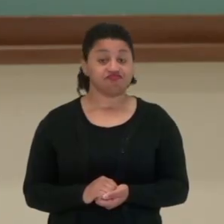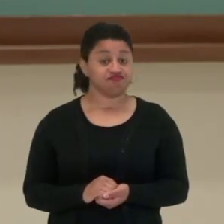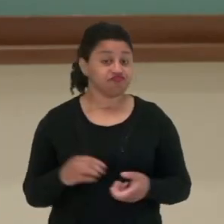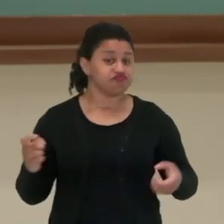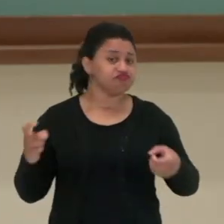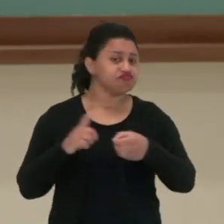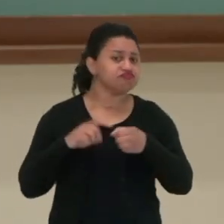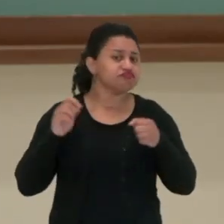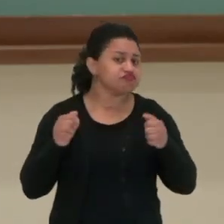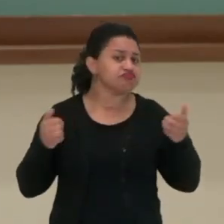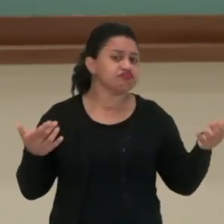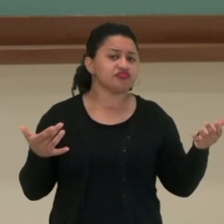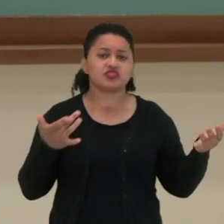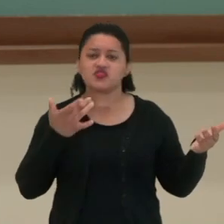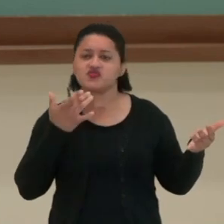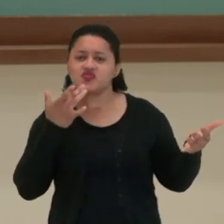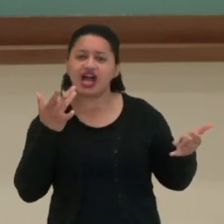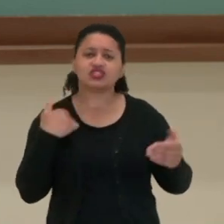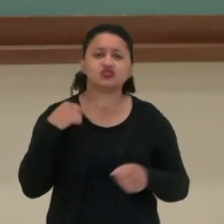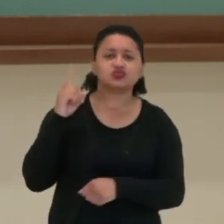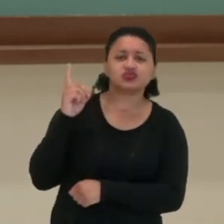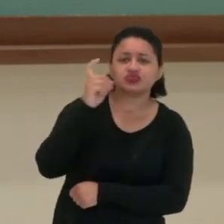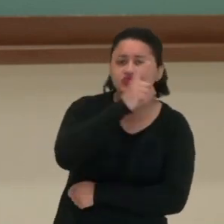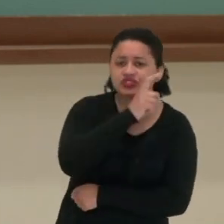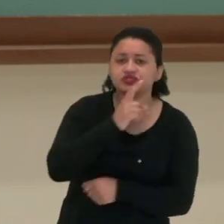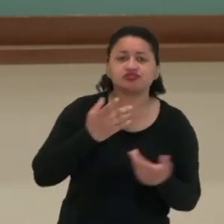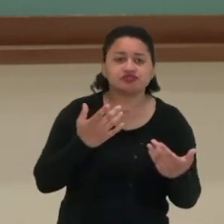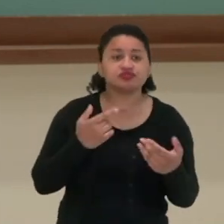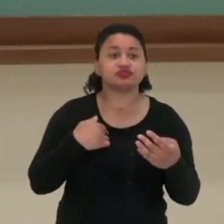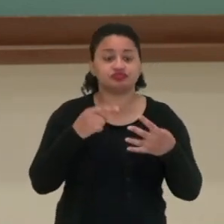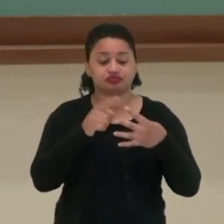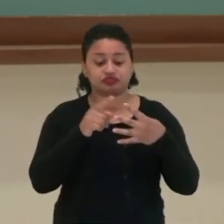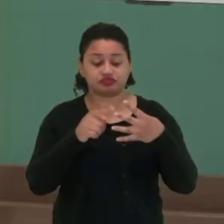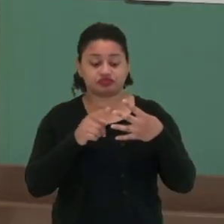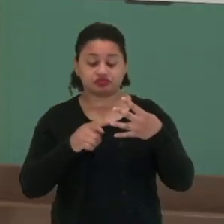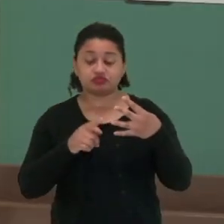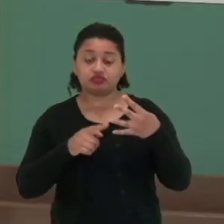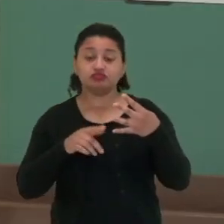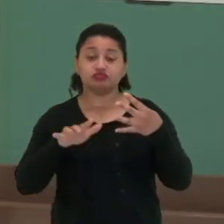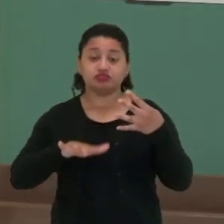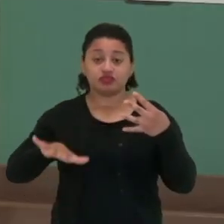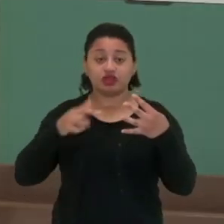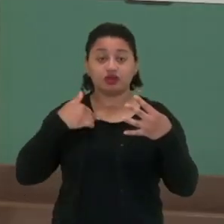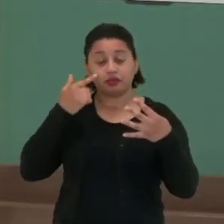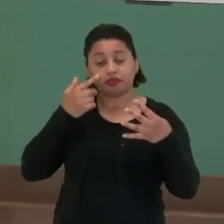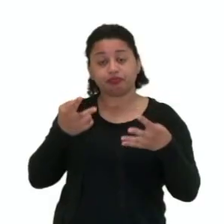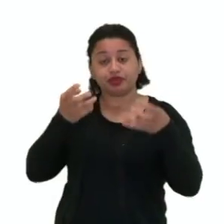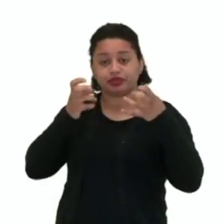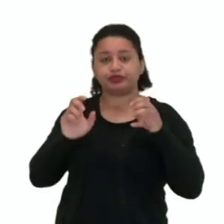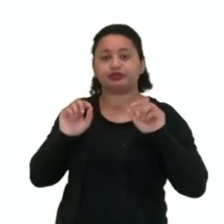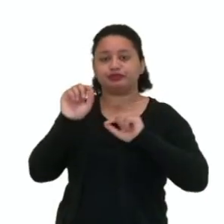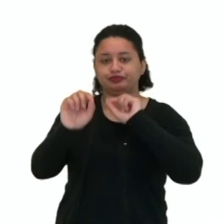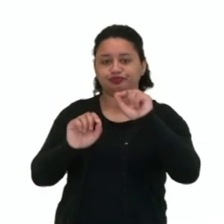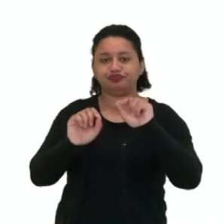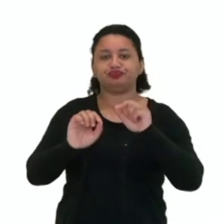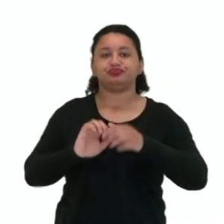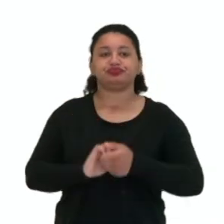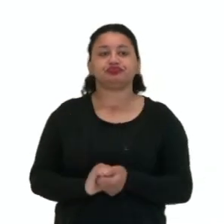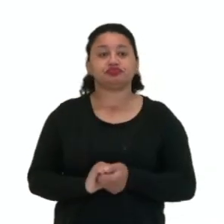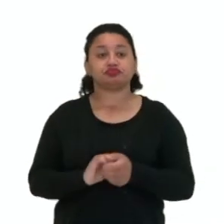Retornamos. E aí, foi fácil ou foi difícil? São 4 situações. Acompanhem comigo na tela. Então, por